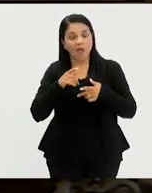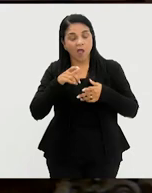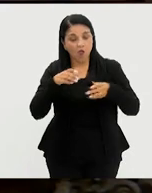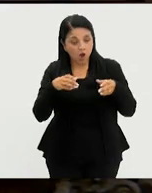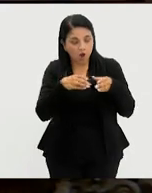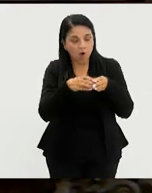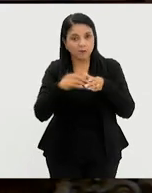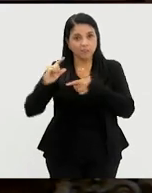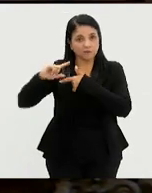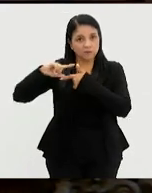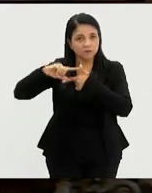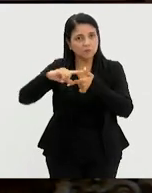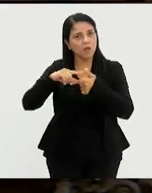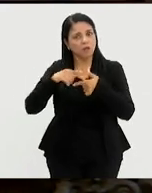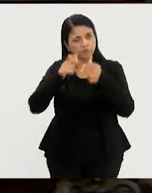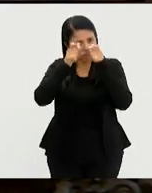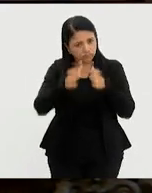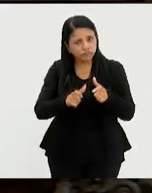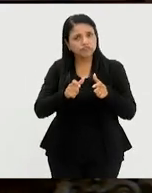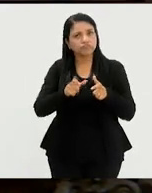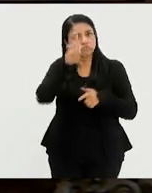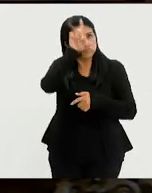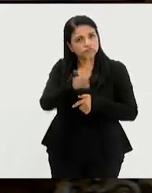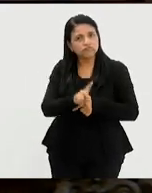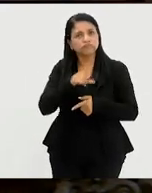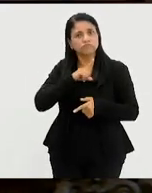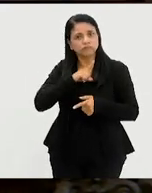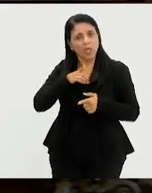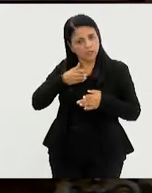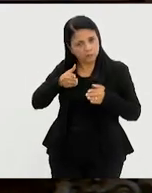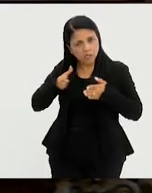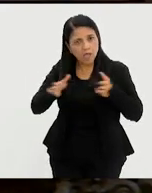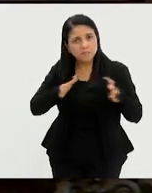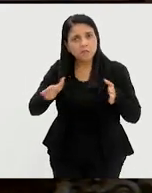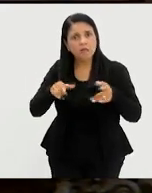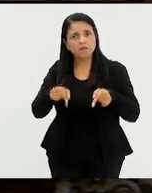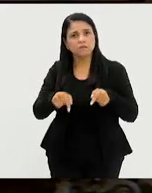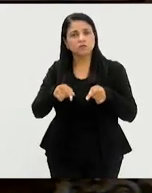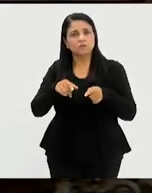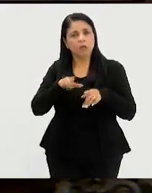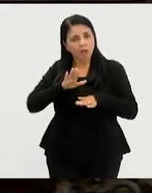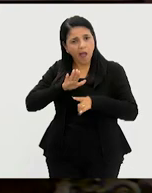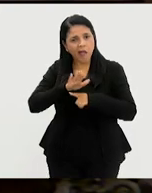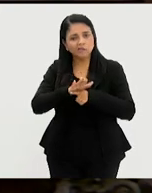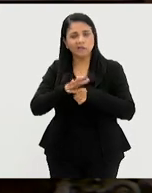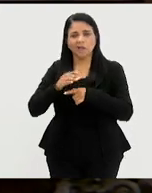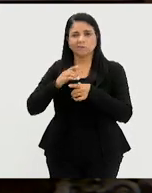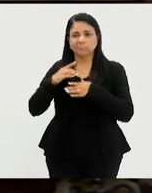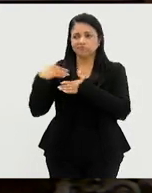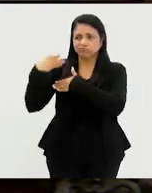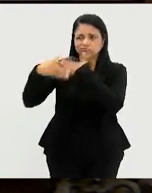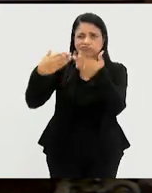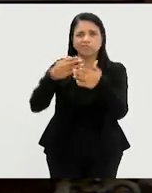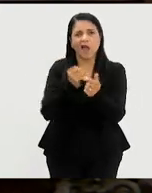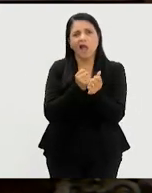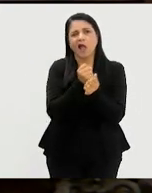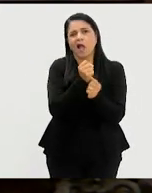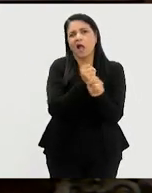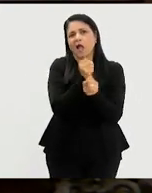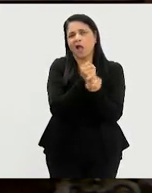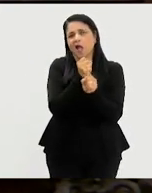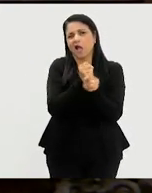Território que essas comunidades tradicionais que TM contribuído ao longo de décadas ao longo de séculos com a